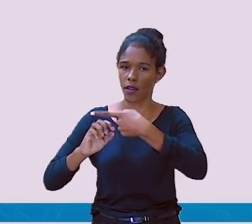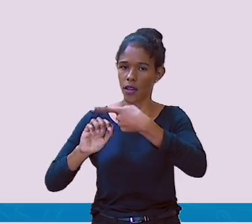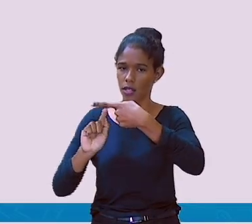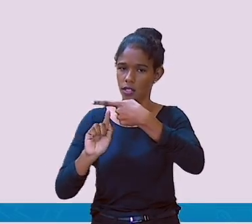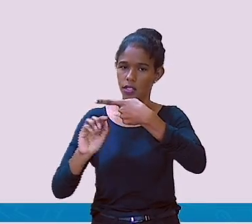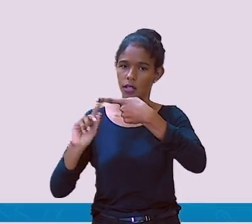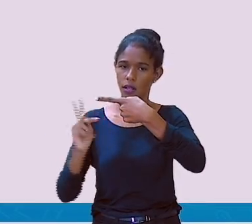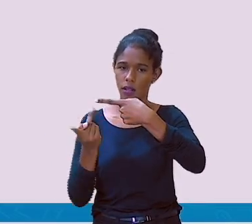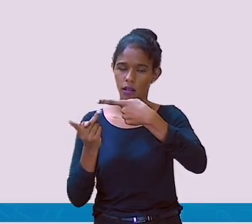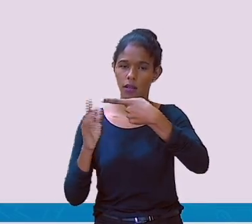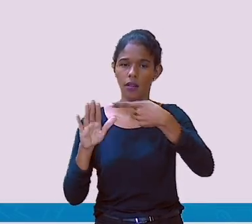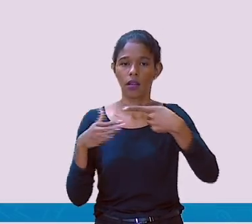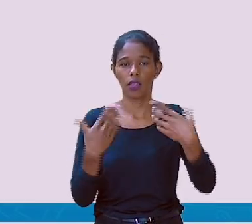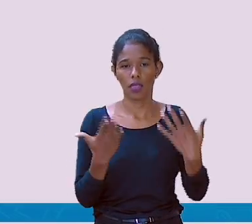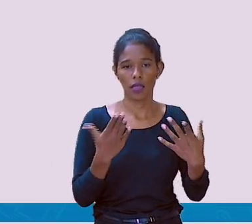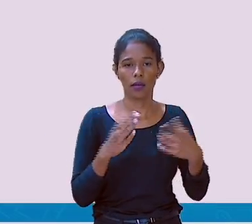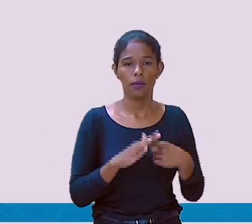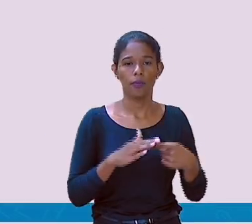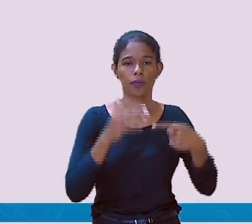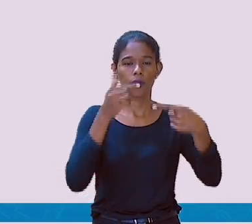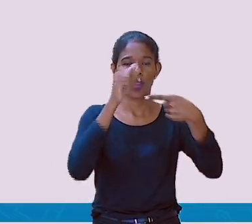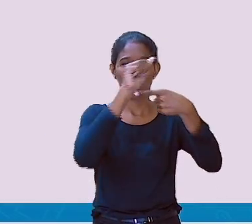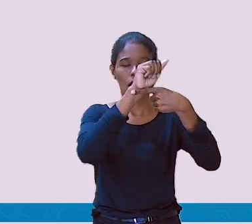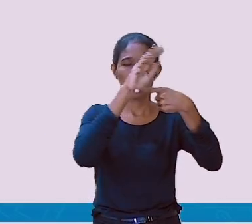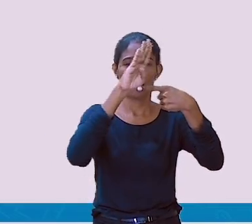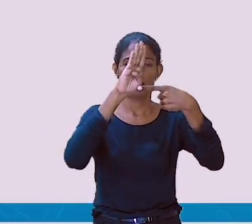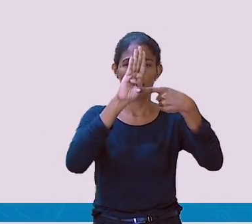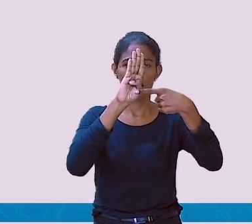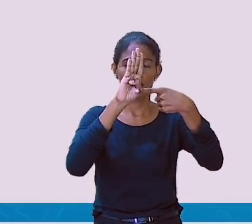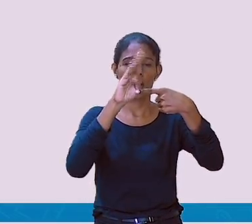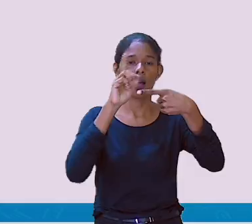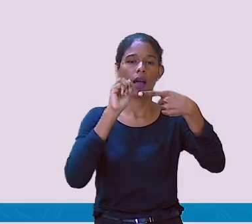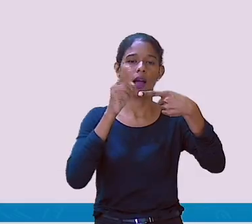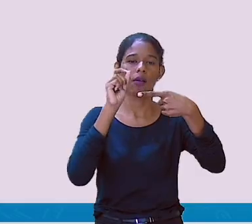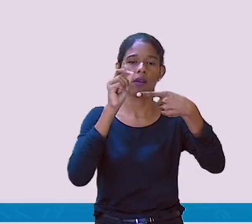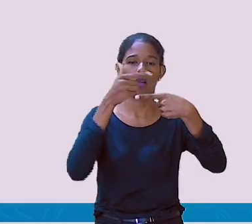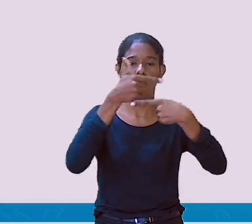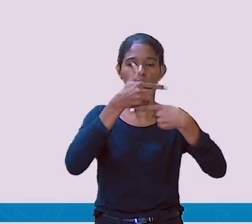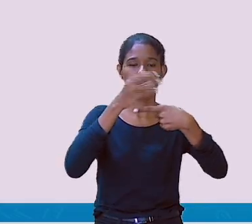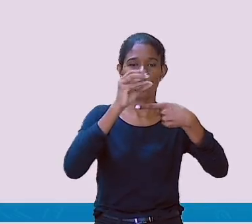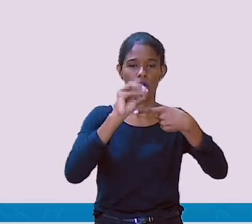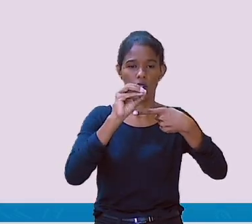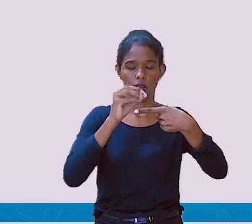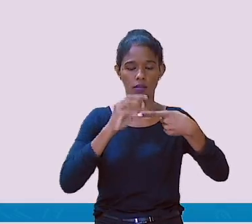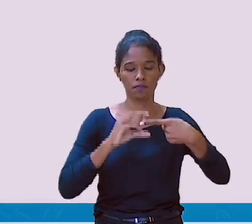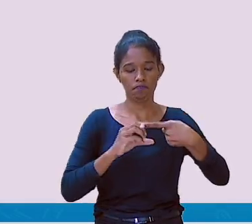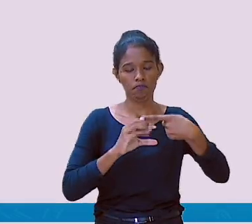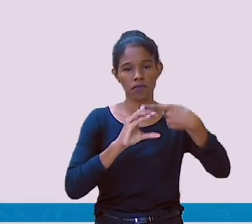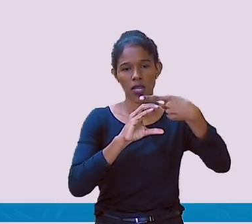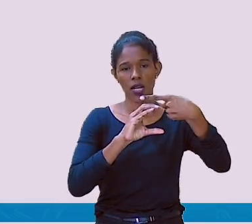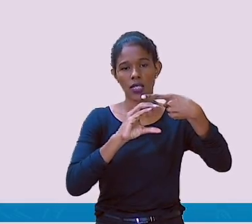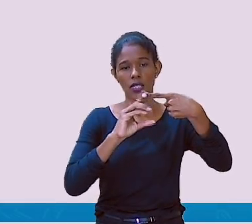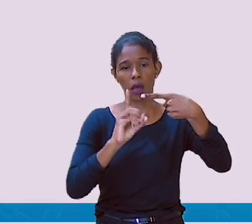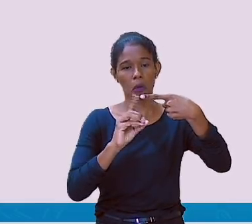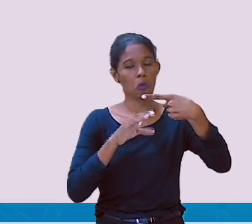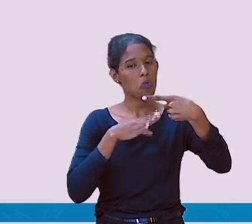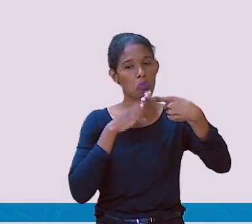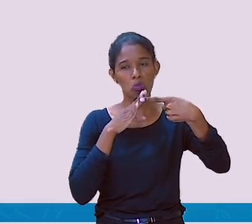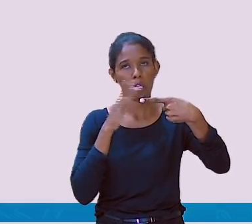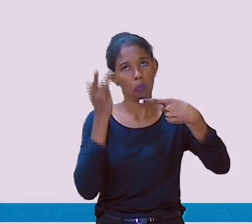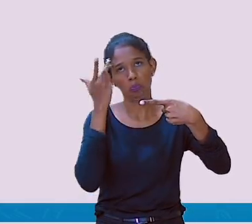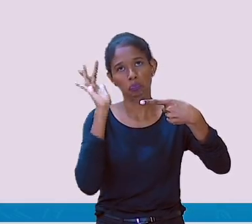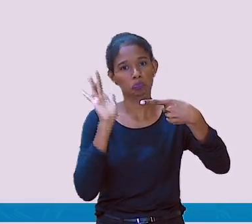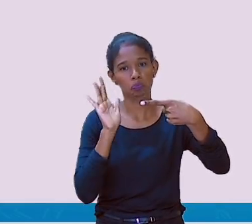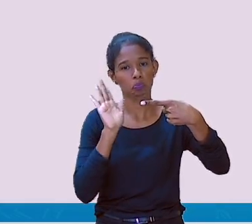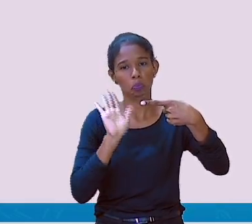que AB é 20, está para CD, que eu não conheço, que é igual